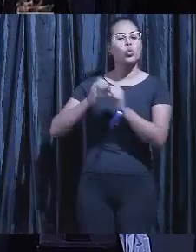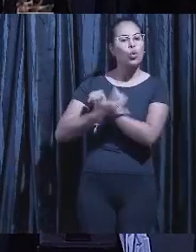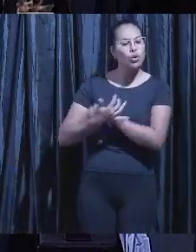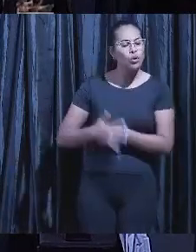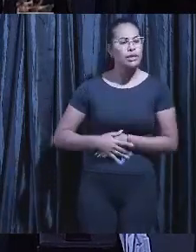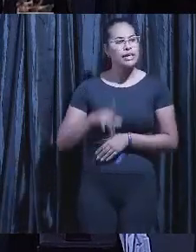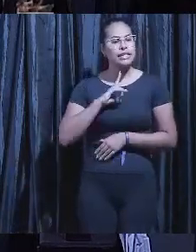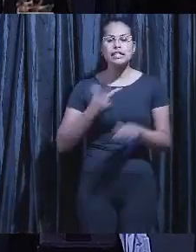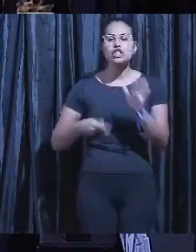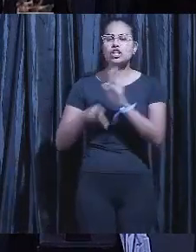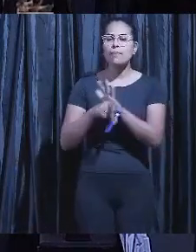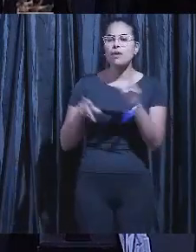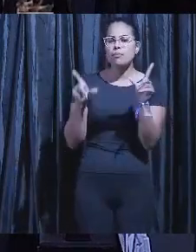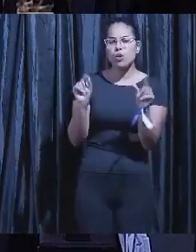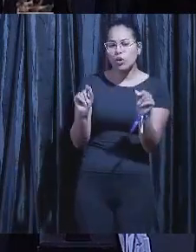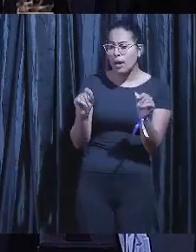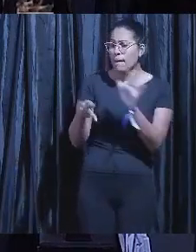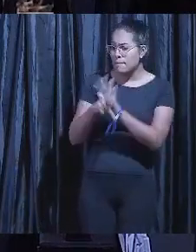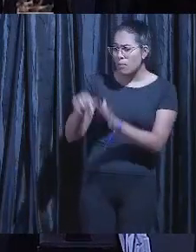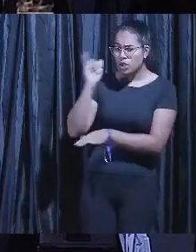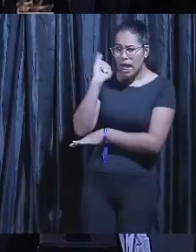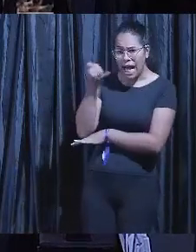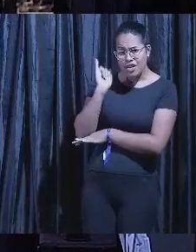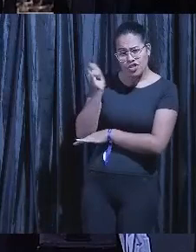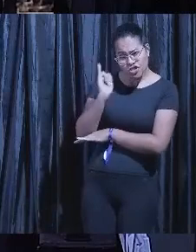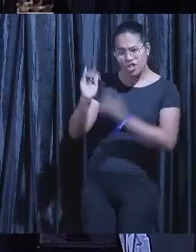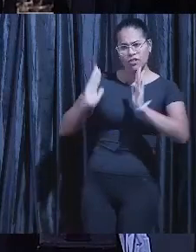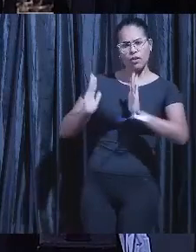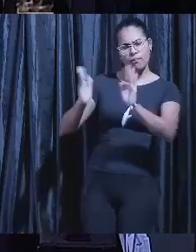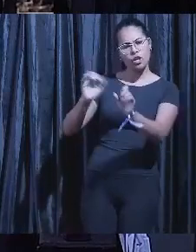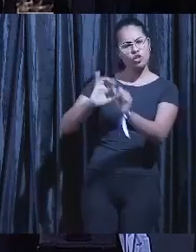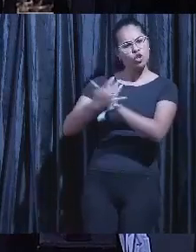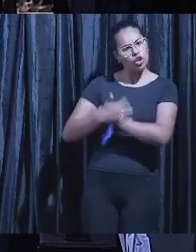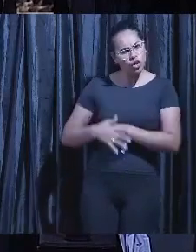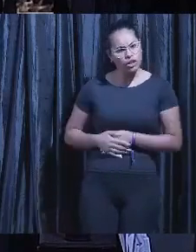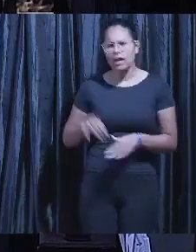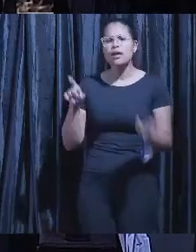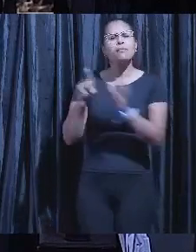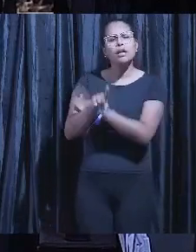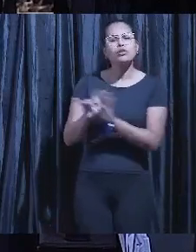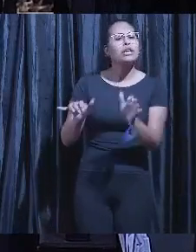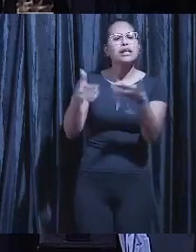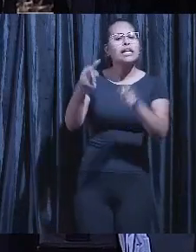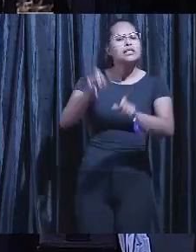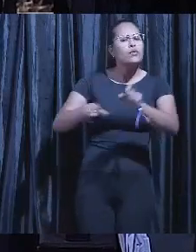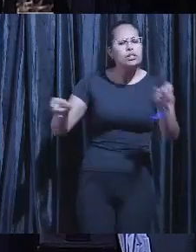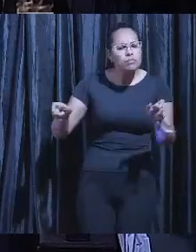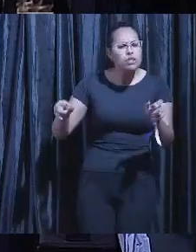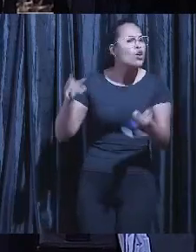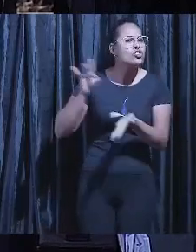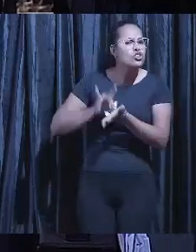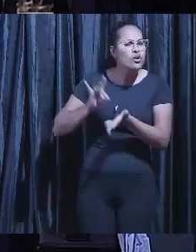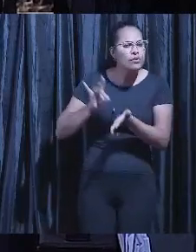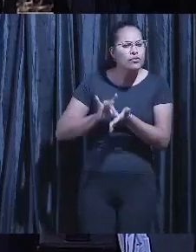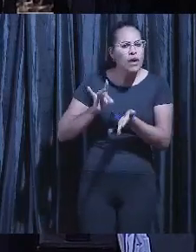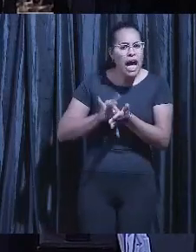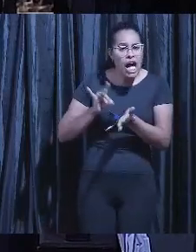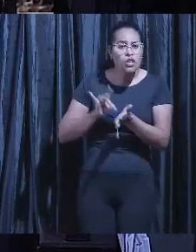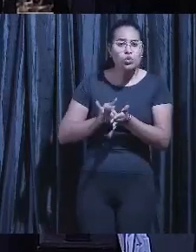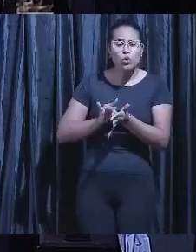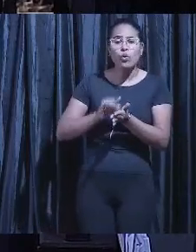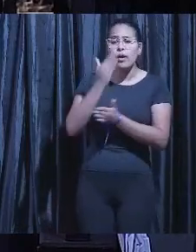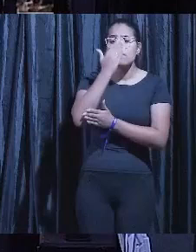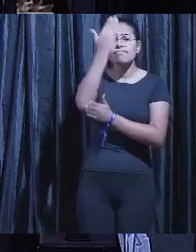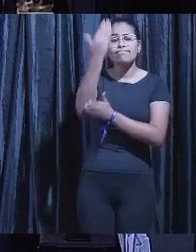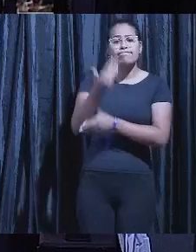vai disputar essa narrativa aí sobre o coronavírus, perguntando quem são as pessoas, de fato, que estão expostas a